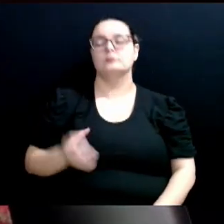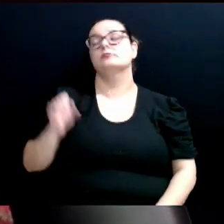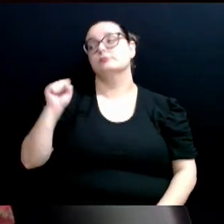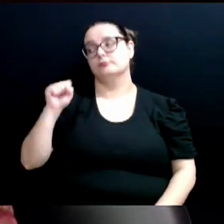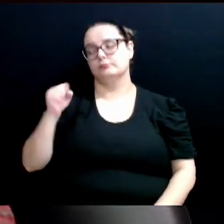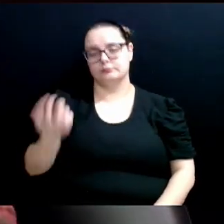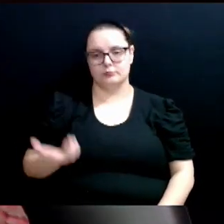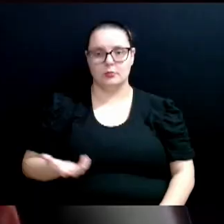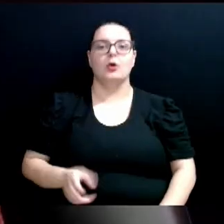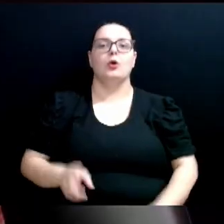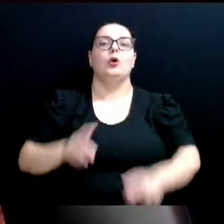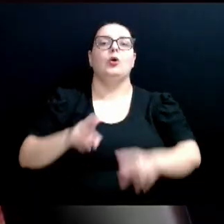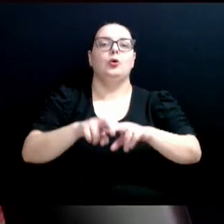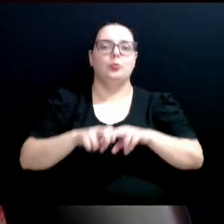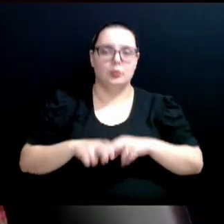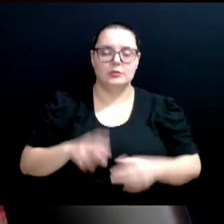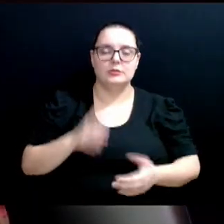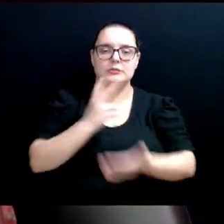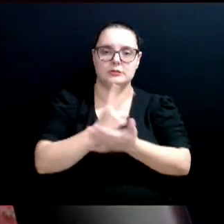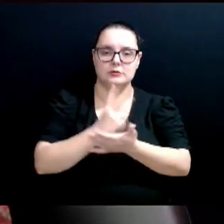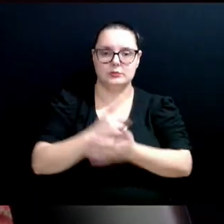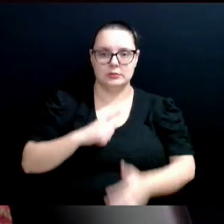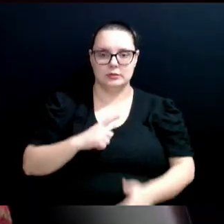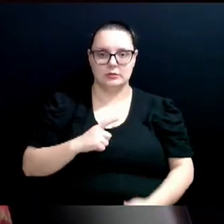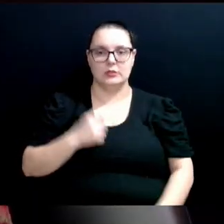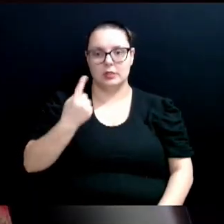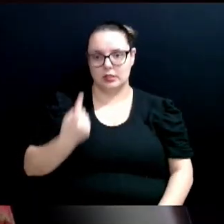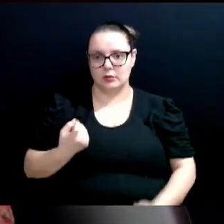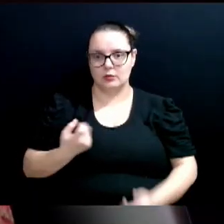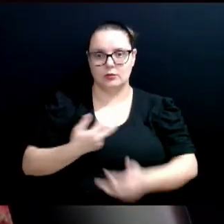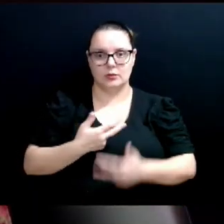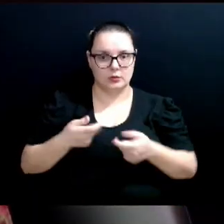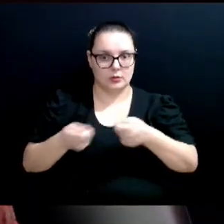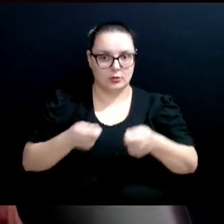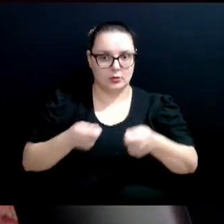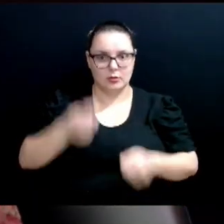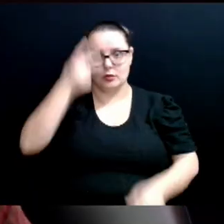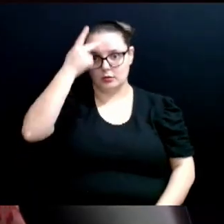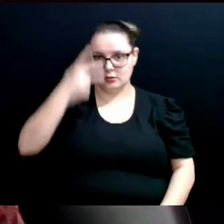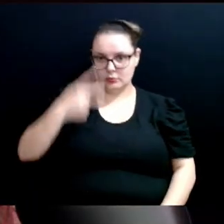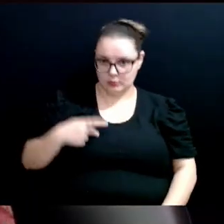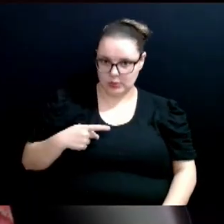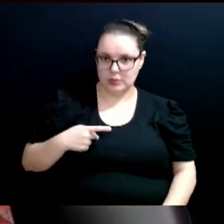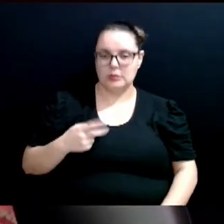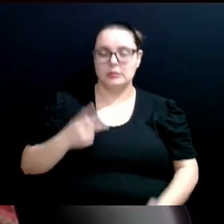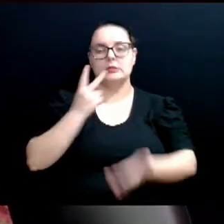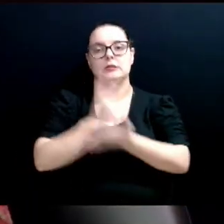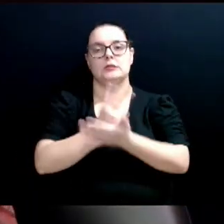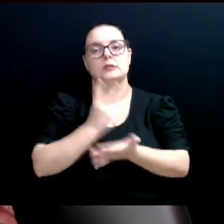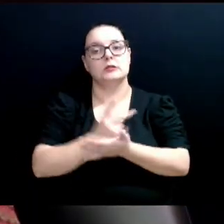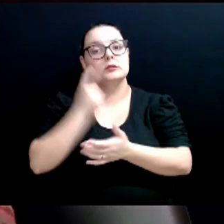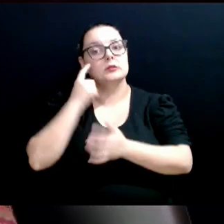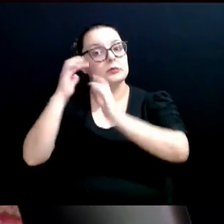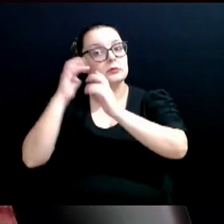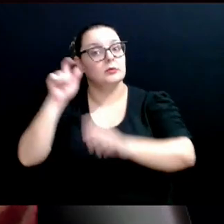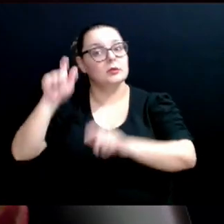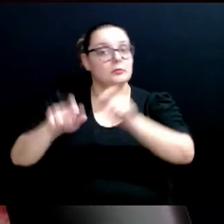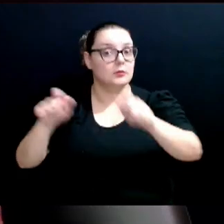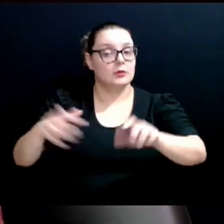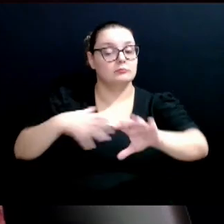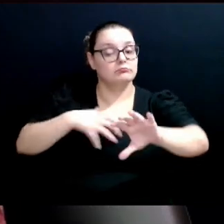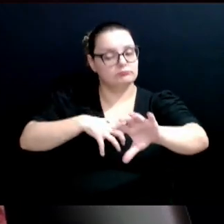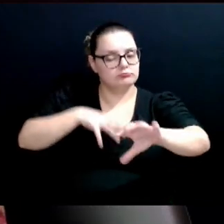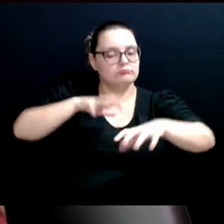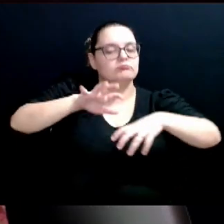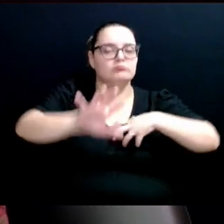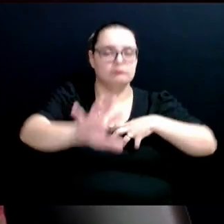gente sempre tem, a única coisa que nós temos controle é sobre nós, e nós sempre temos que também pensar no outro e colocar o outro diante